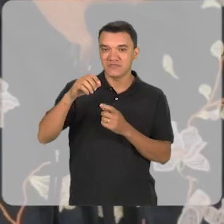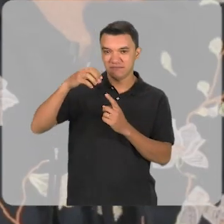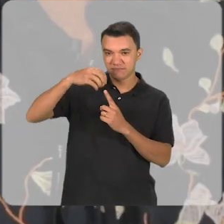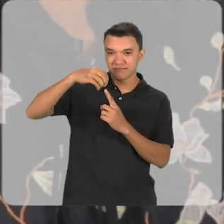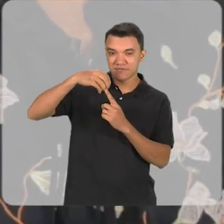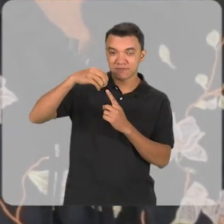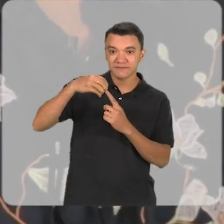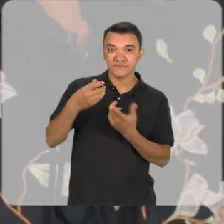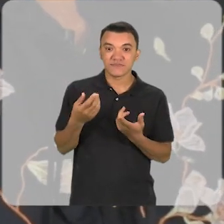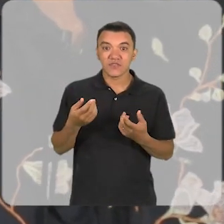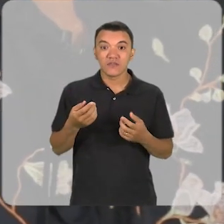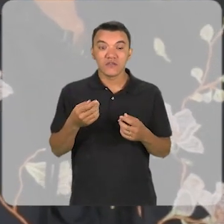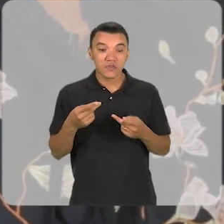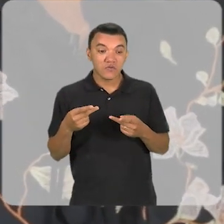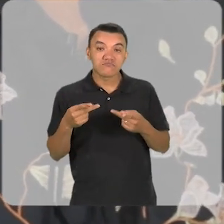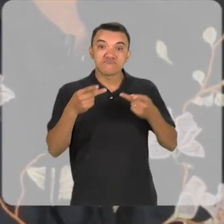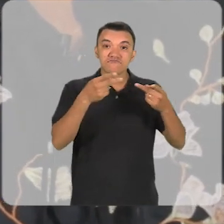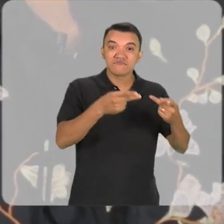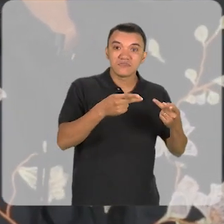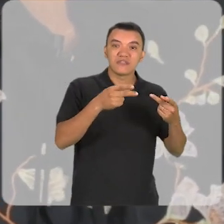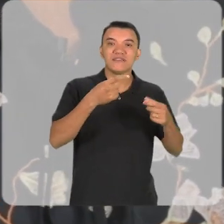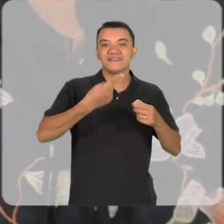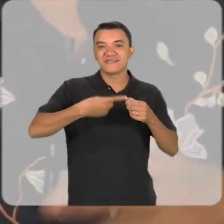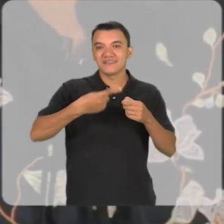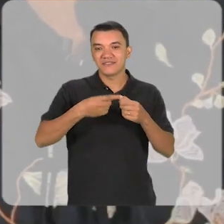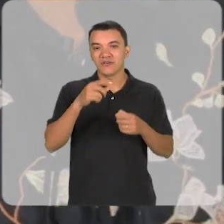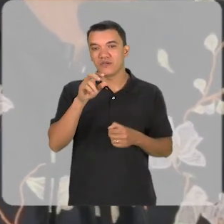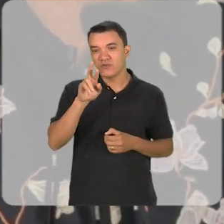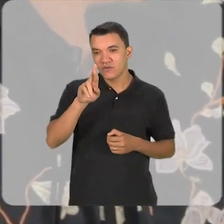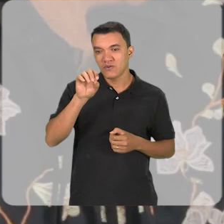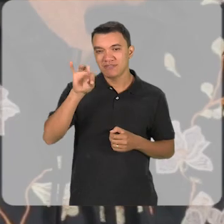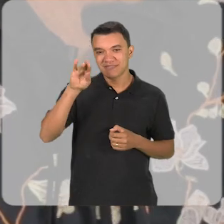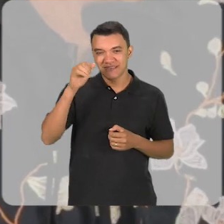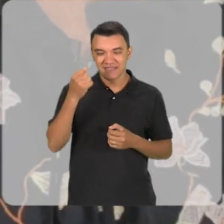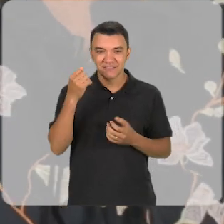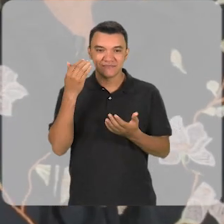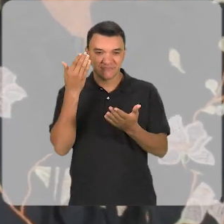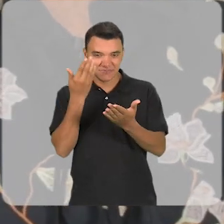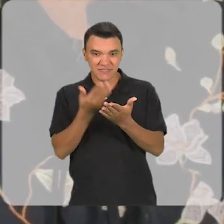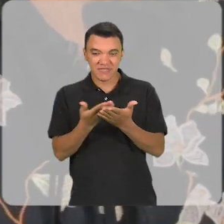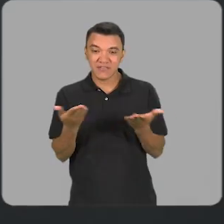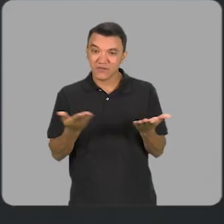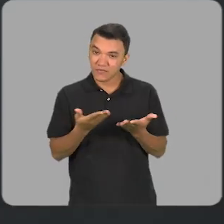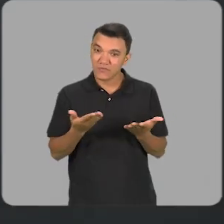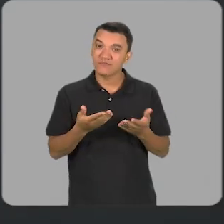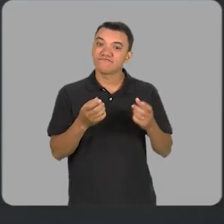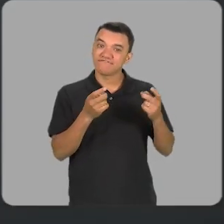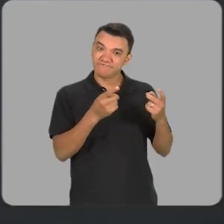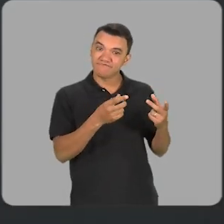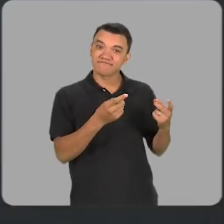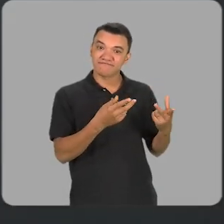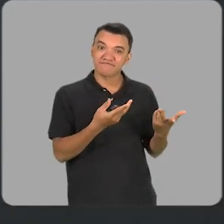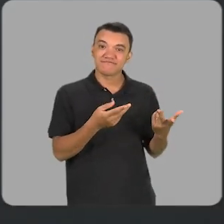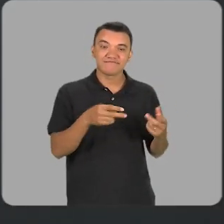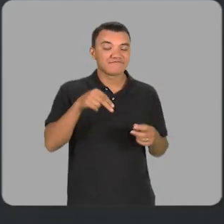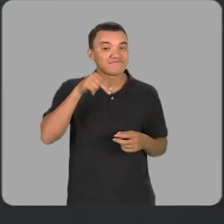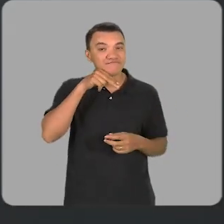continuei e estou até hoje. Eu ainda vendo com meus